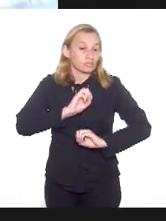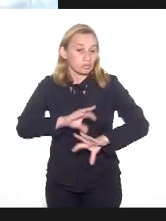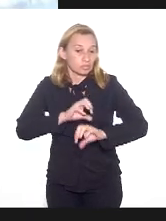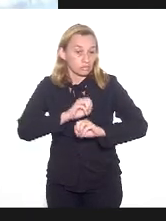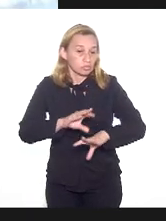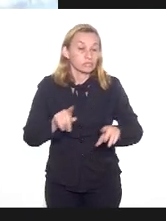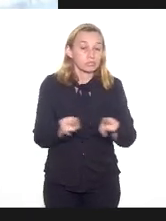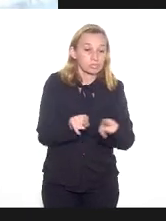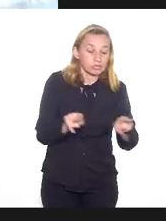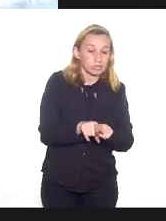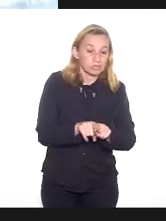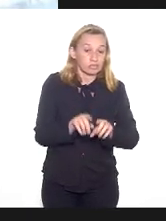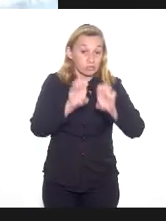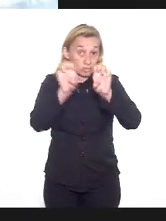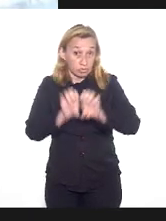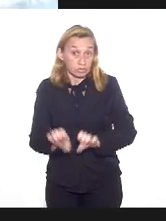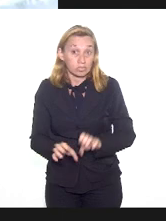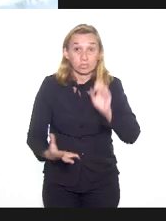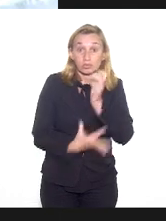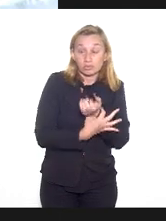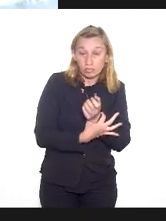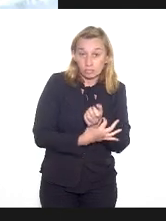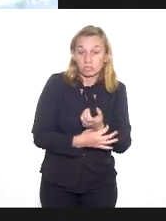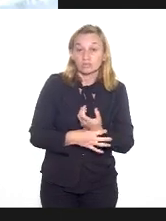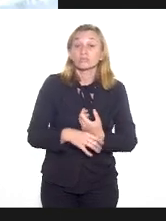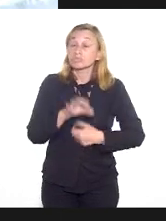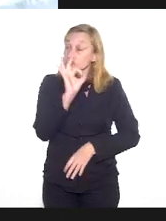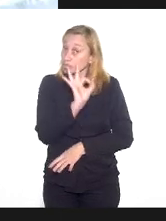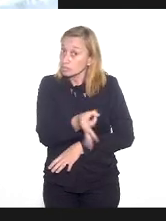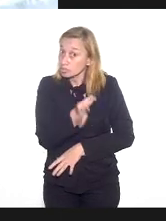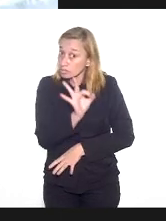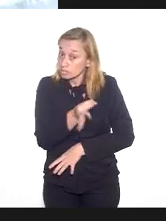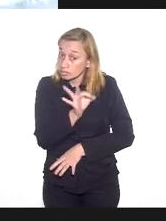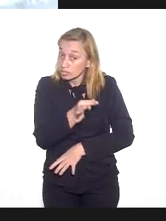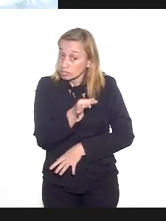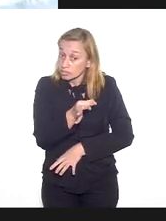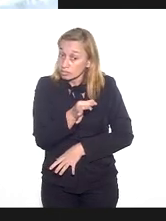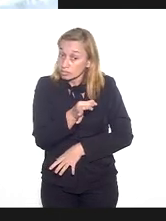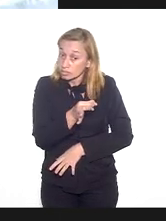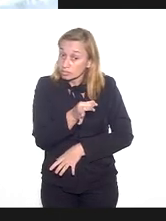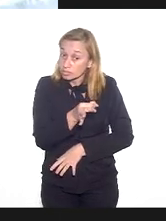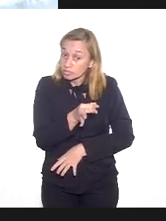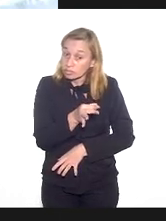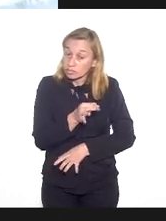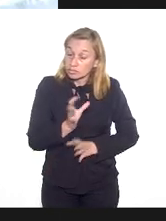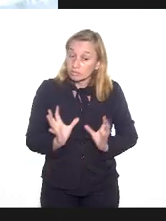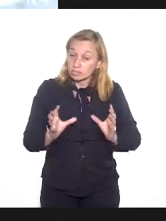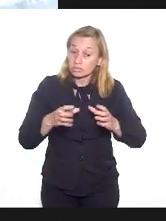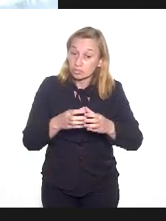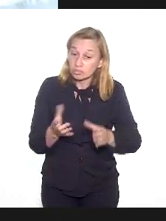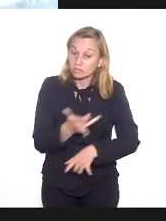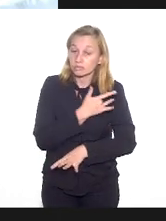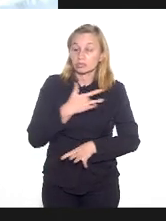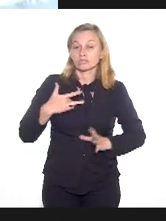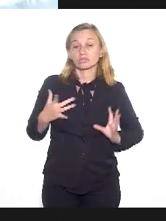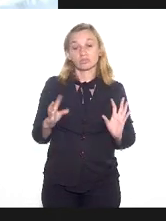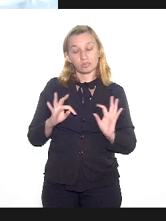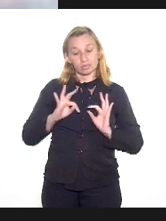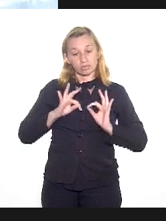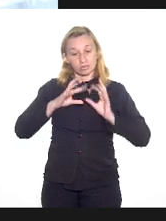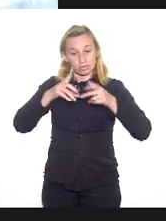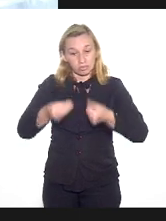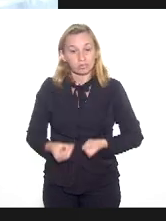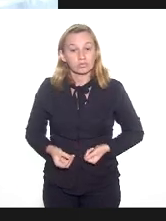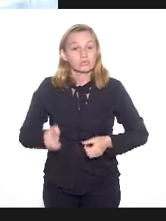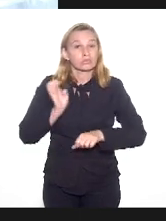menos investimento em infraestrutura e segurança, que é o que, de fato, trata do bem coletivo e melhora a vida de todo mundo, e é onde o